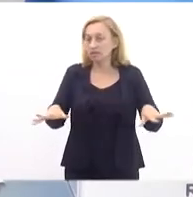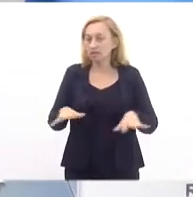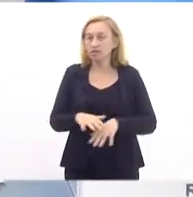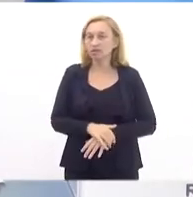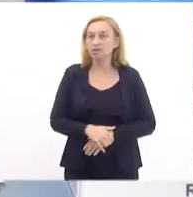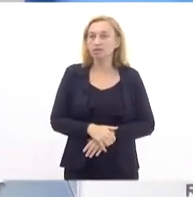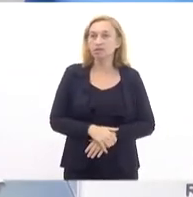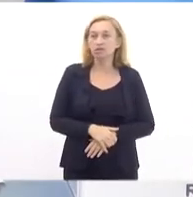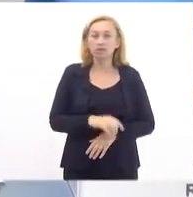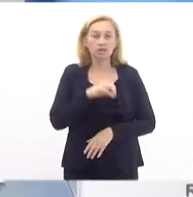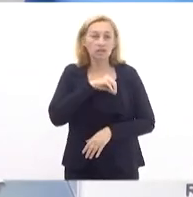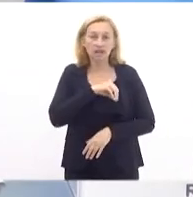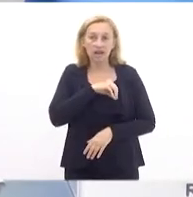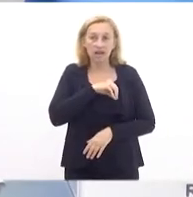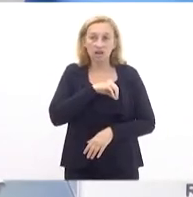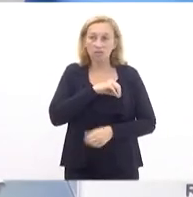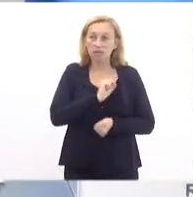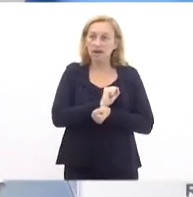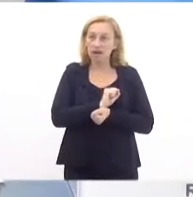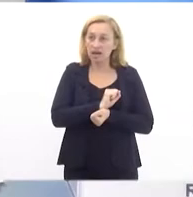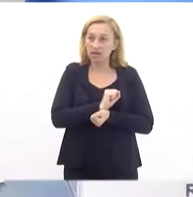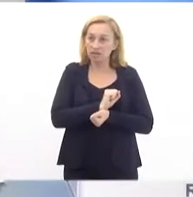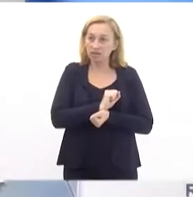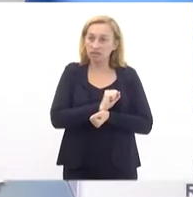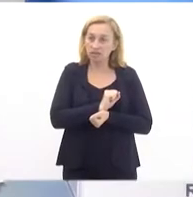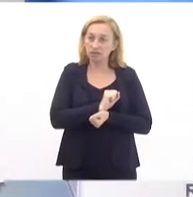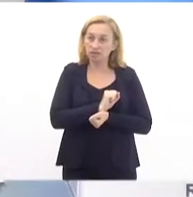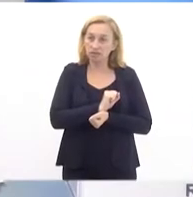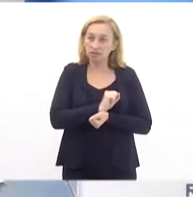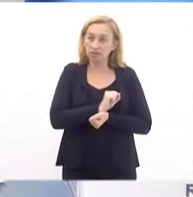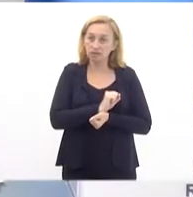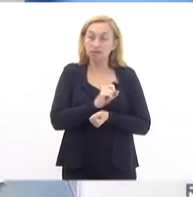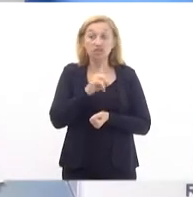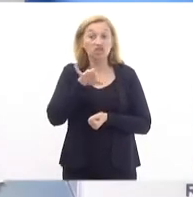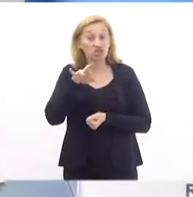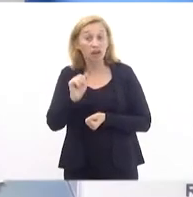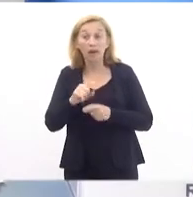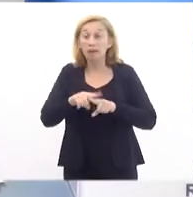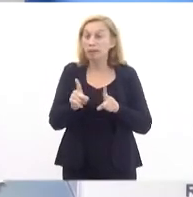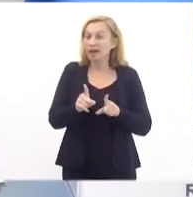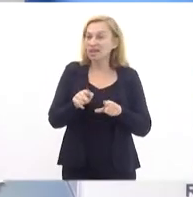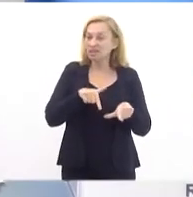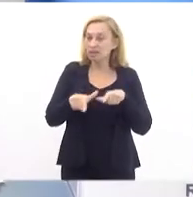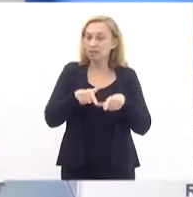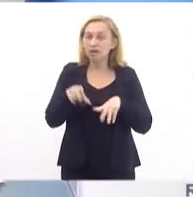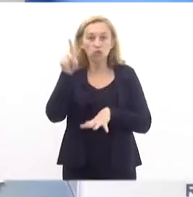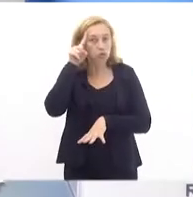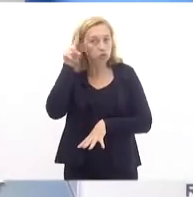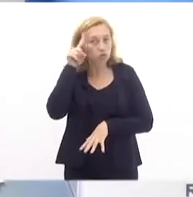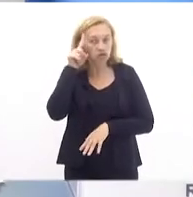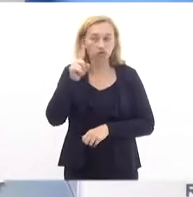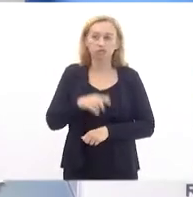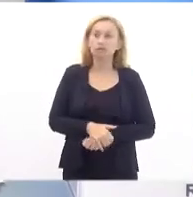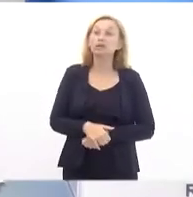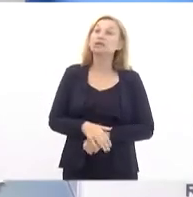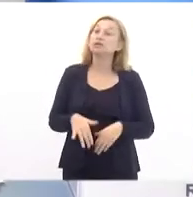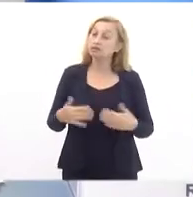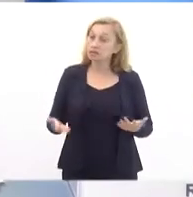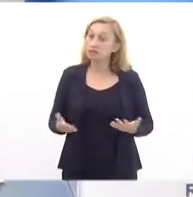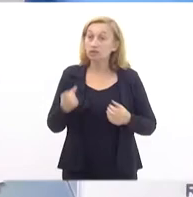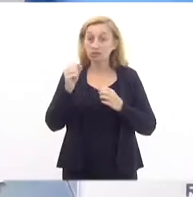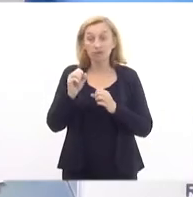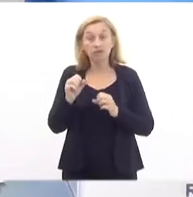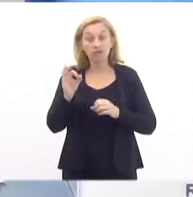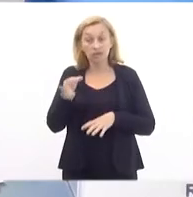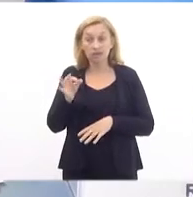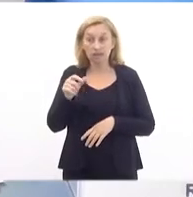Não teve aumento salarial da diária, mas que trabalharam todos os dias. Então, que isso fique bem claro aqui.